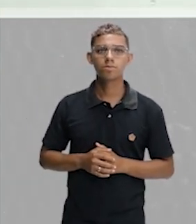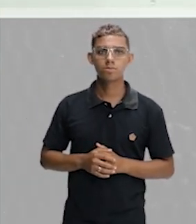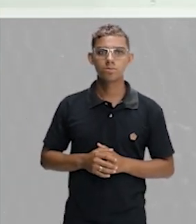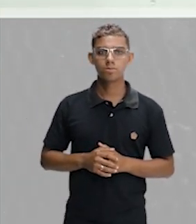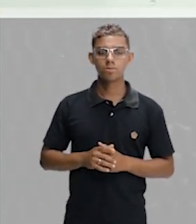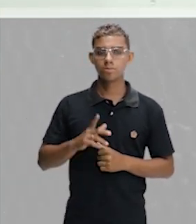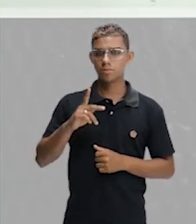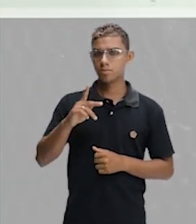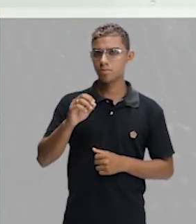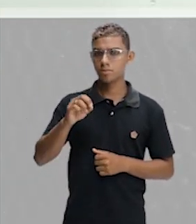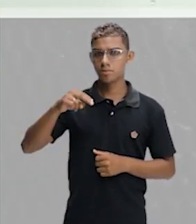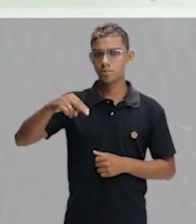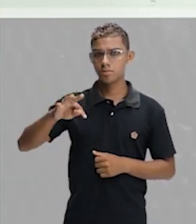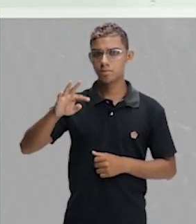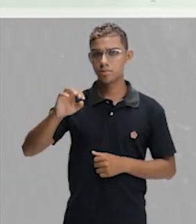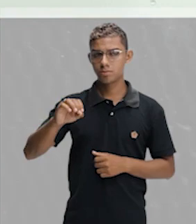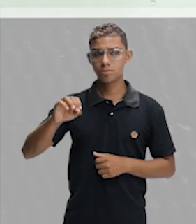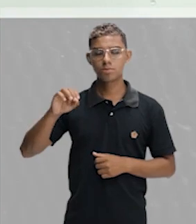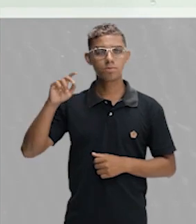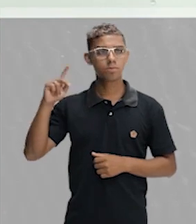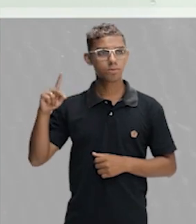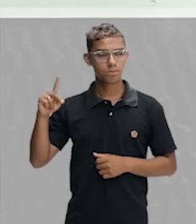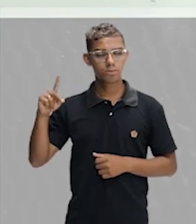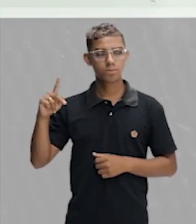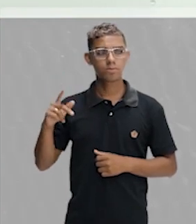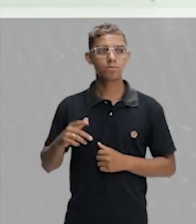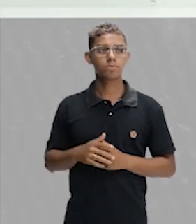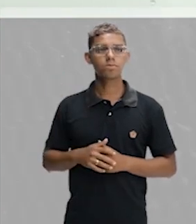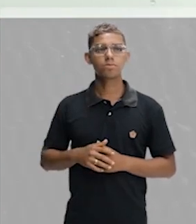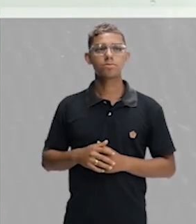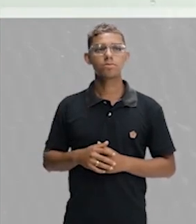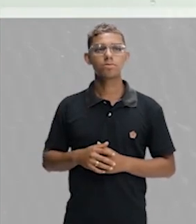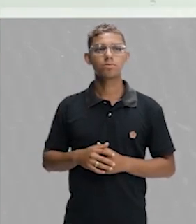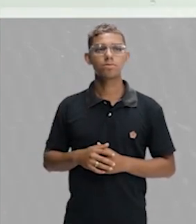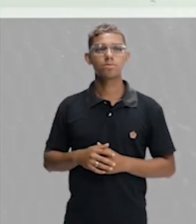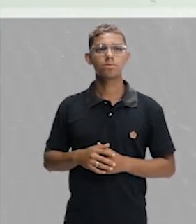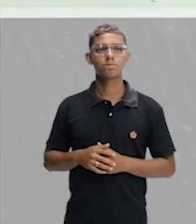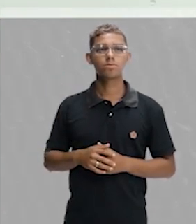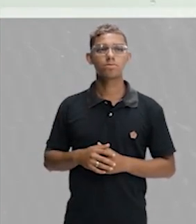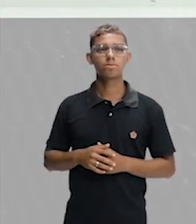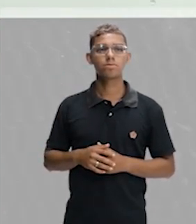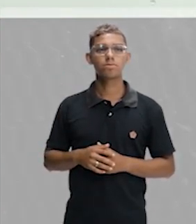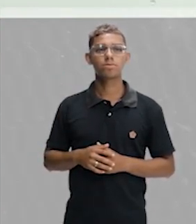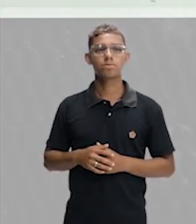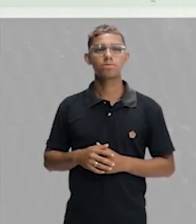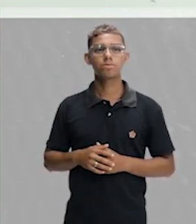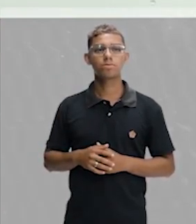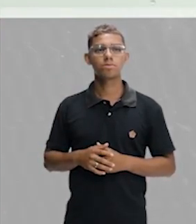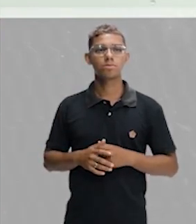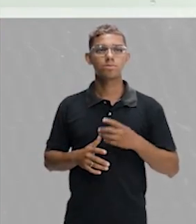que é o ponto onde ele passa no eixo X Ele vai ser o ponto 440